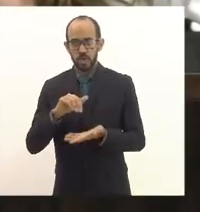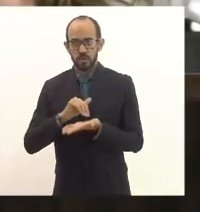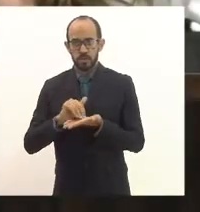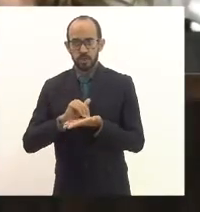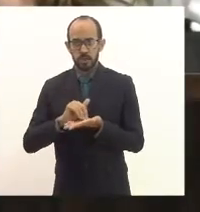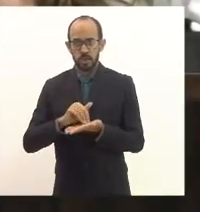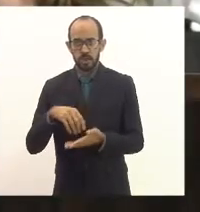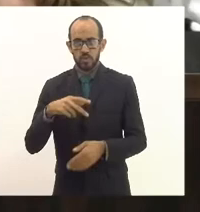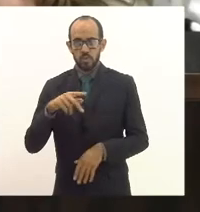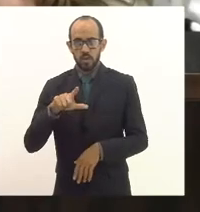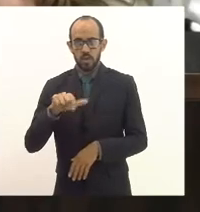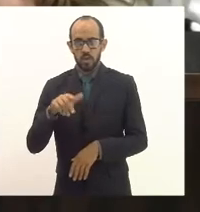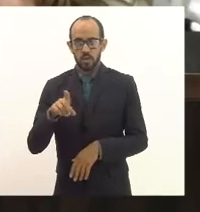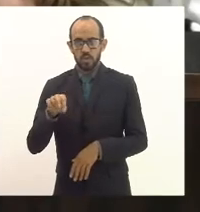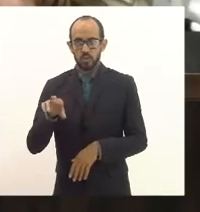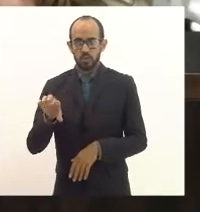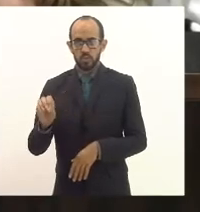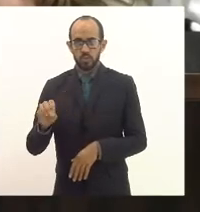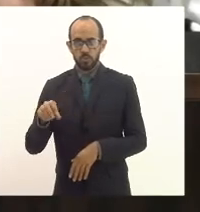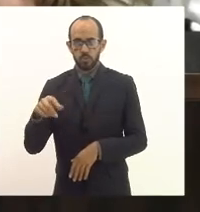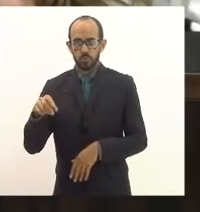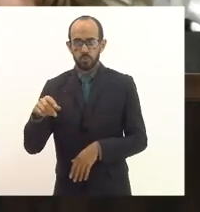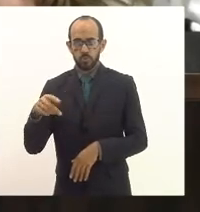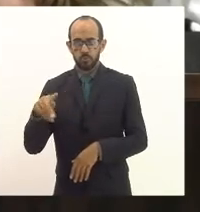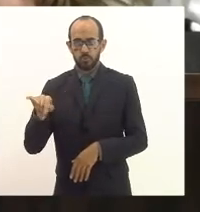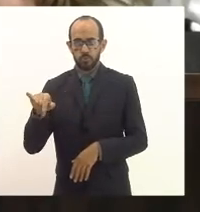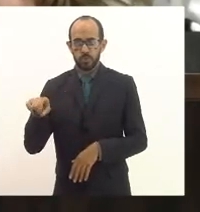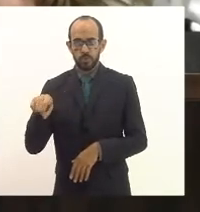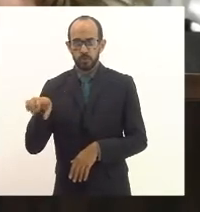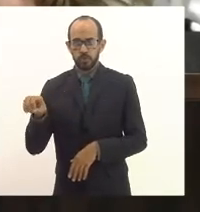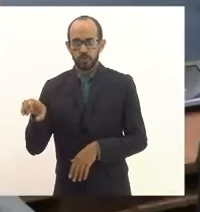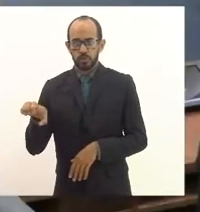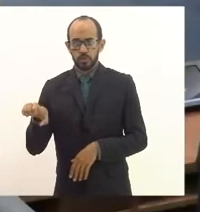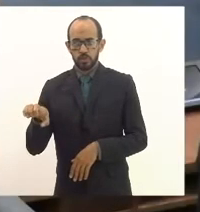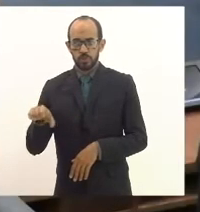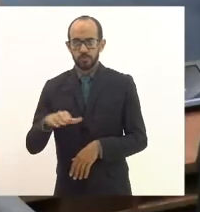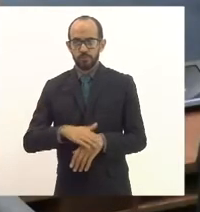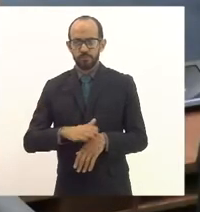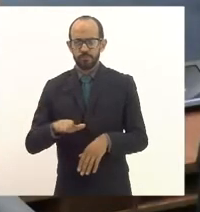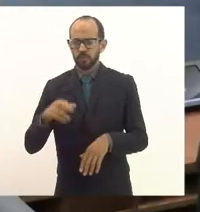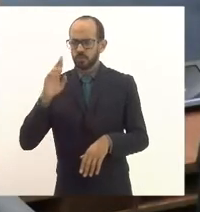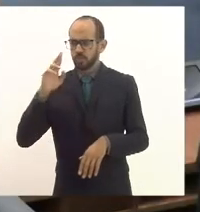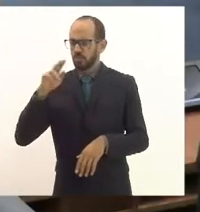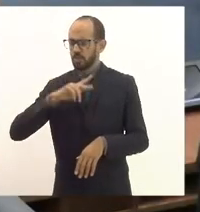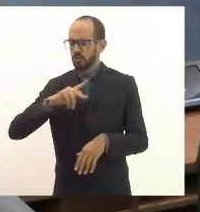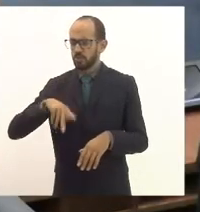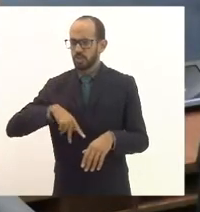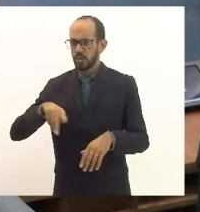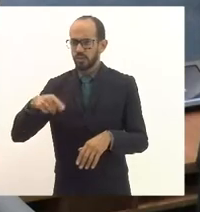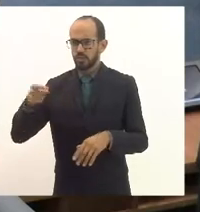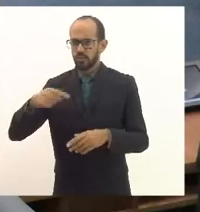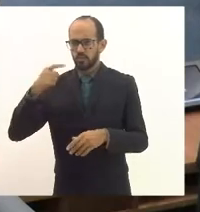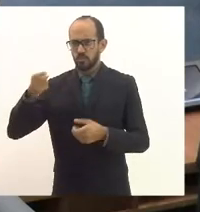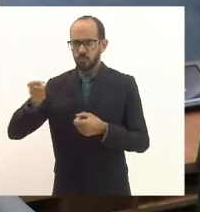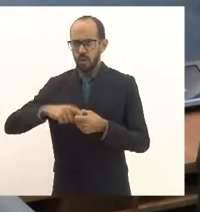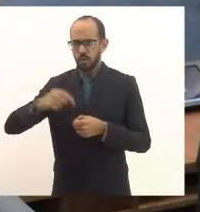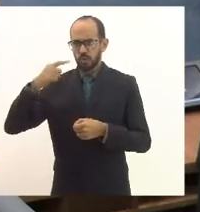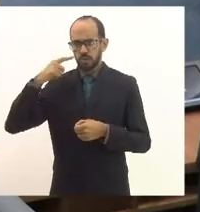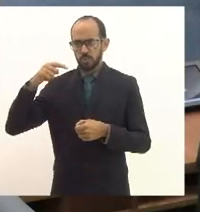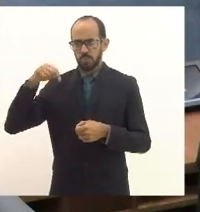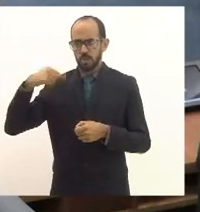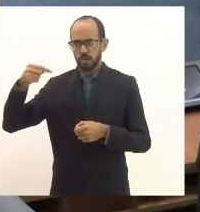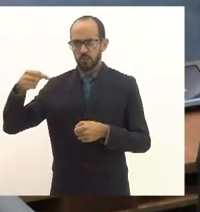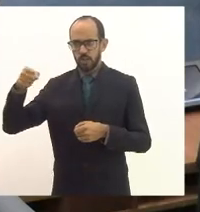Peixe. Senhor presidente. Seja bem-vindo. Já que na semana que vem Vossa Excelência vai trazer de volta o